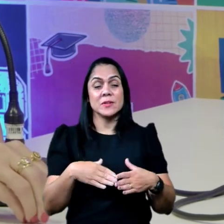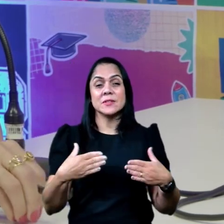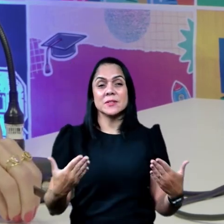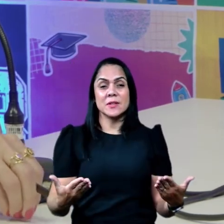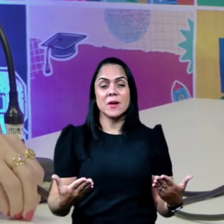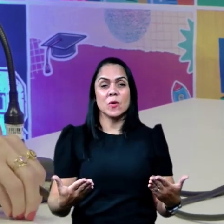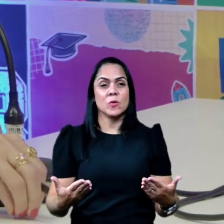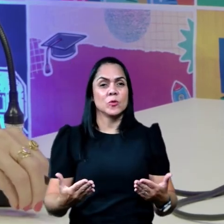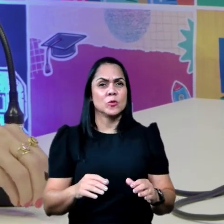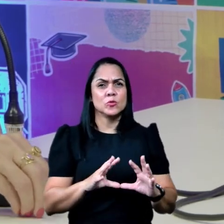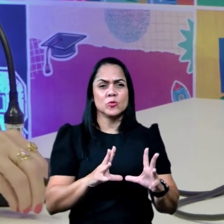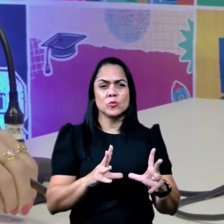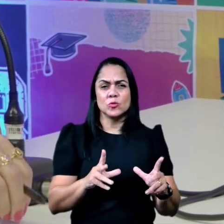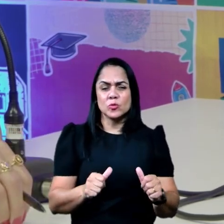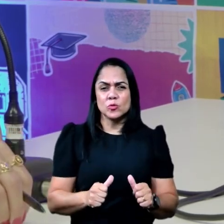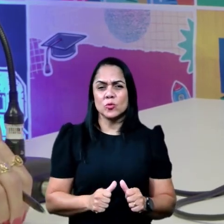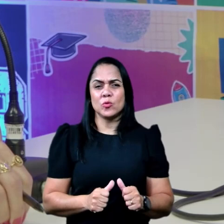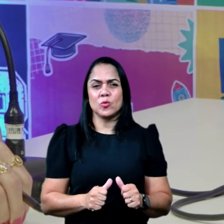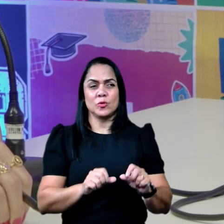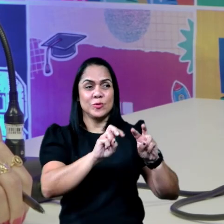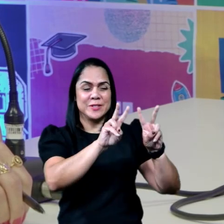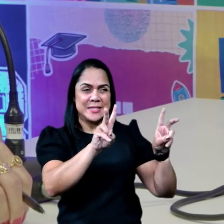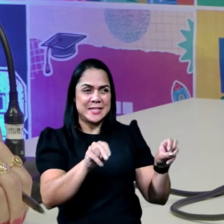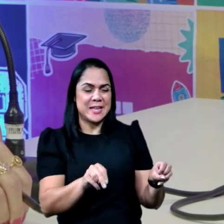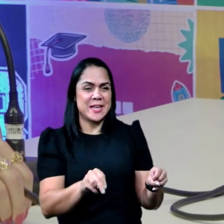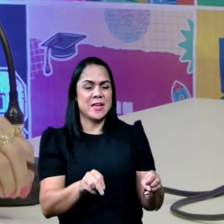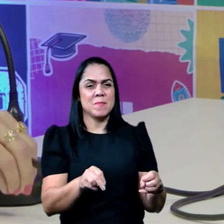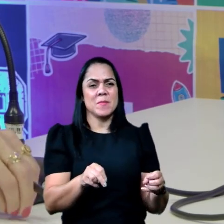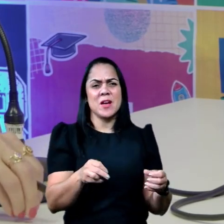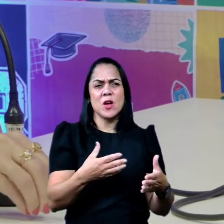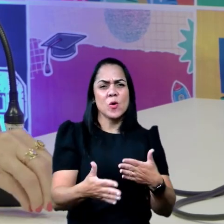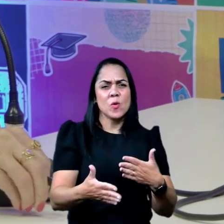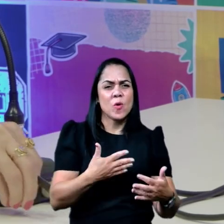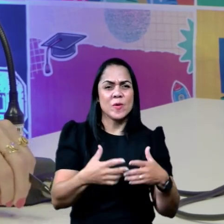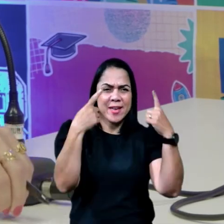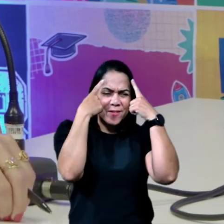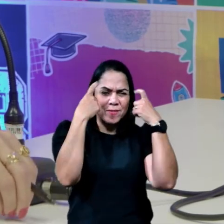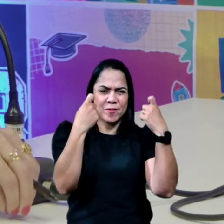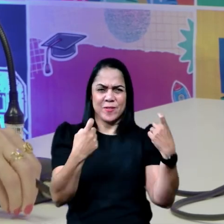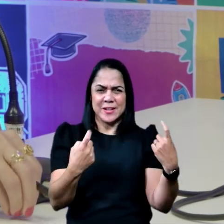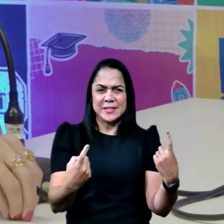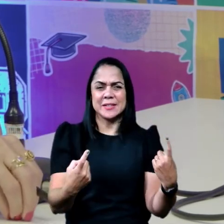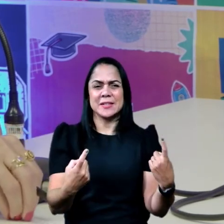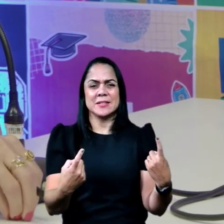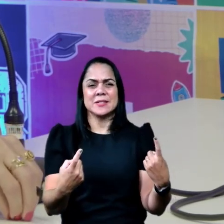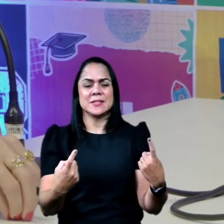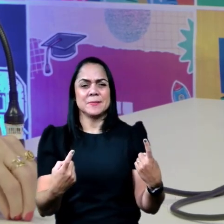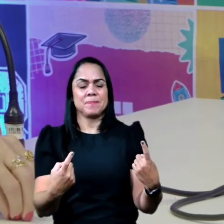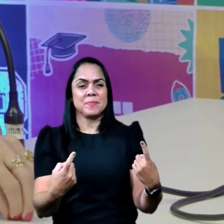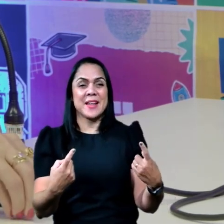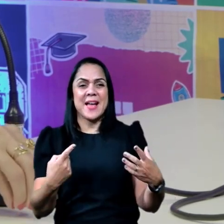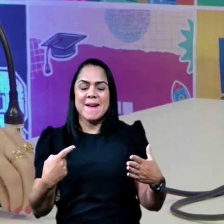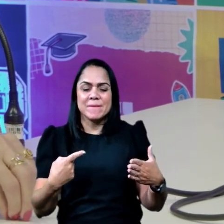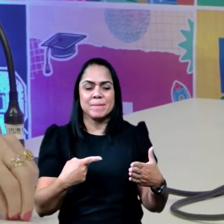essa campanha de combate a qualquer tipo de violência no âmbito do IFB, né, e toda a relação que tem com a integridade, porque afeta a